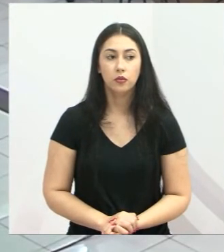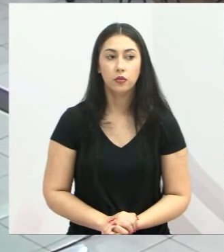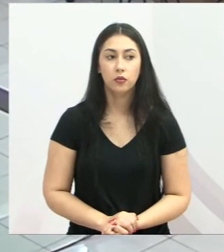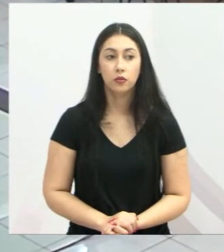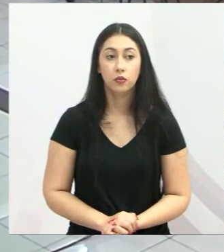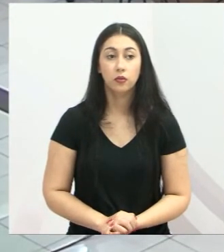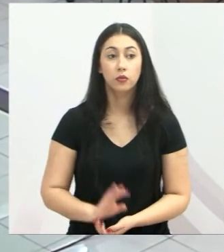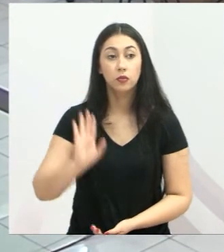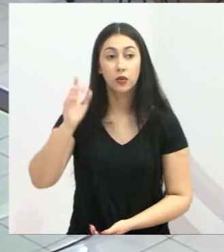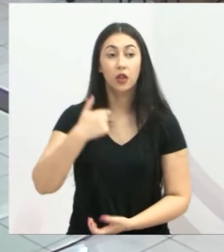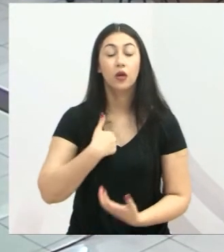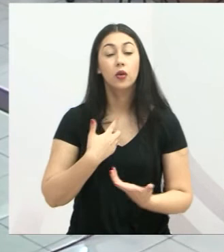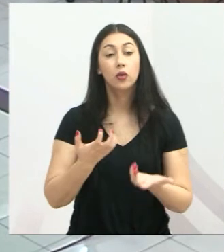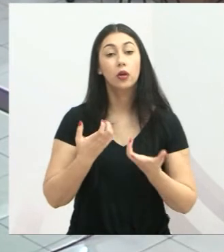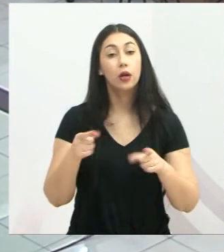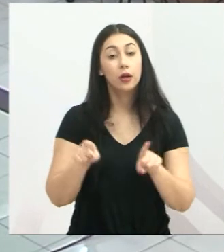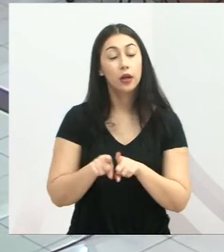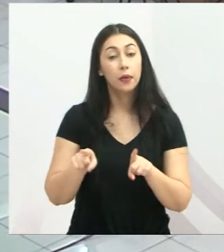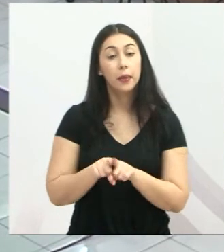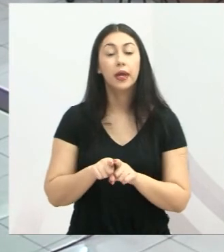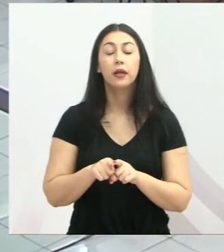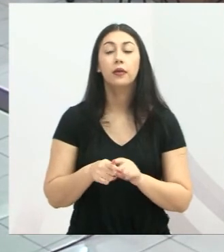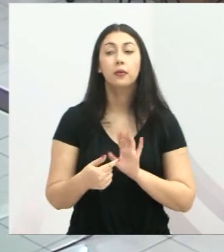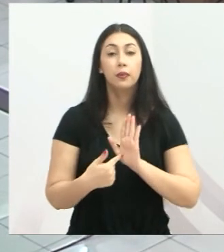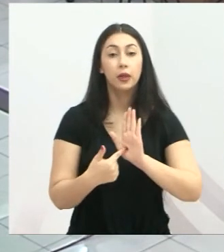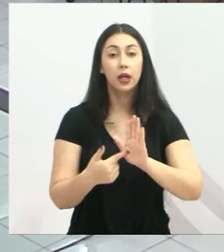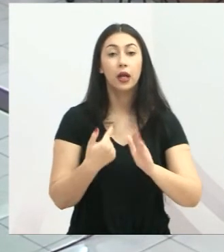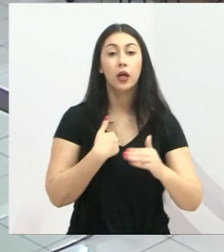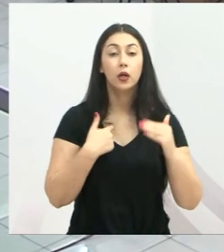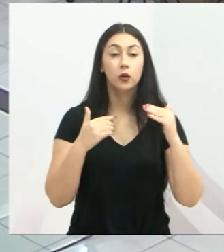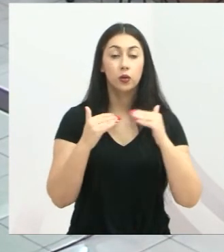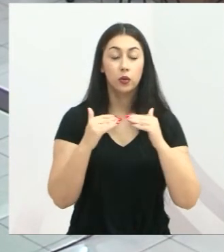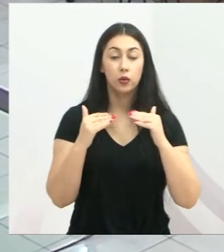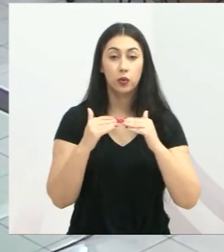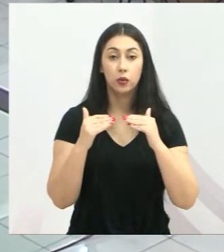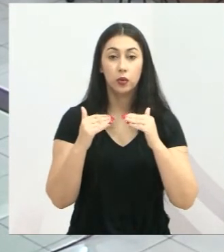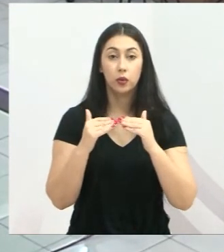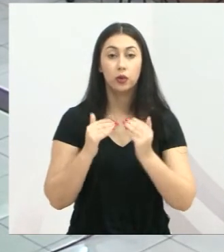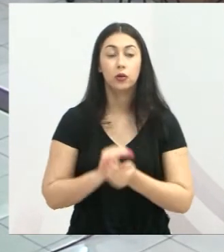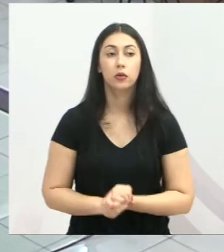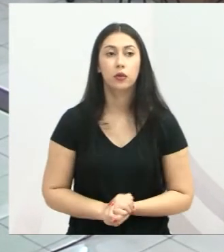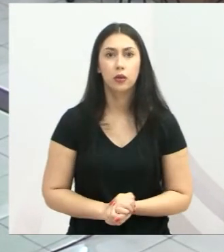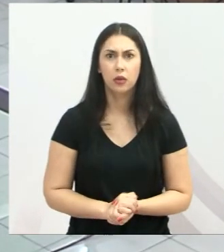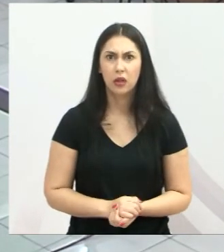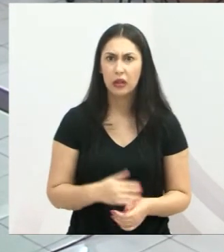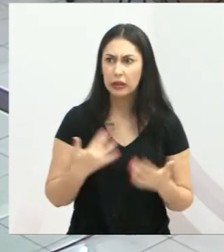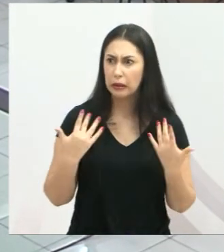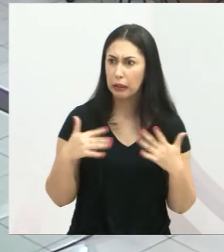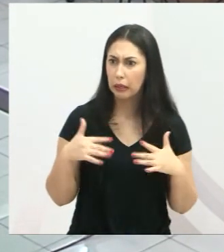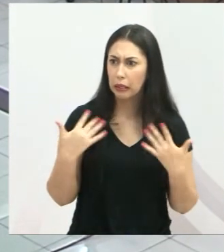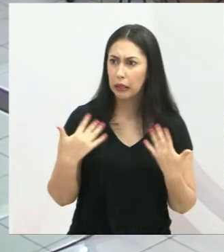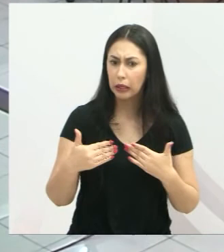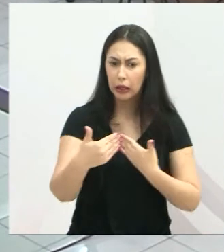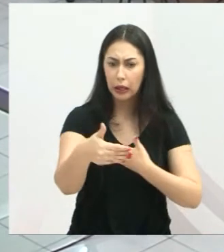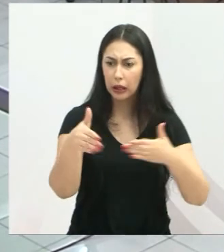Senhor presidente, quero deixar aqui o meu voto favorável ao pedido do vereador Hernani. Que piscina é essa, vereador?